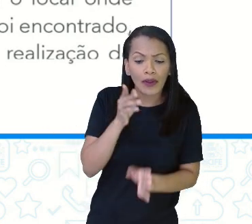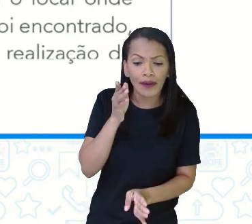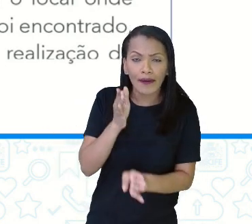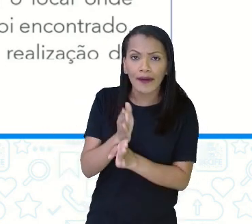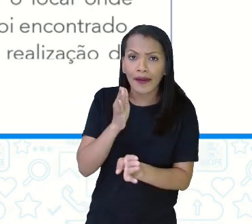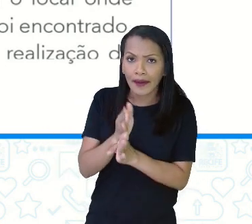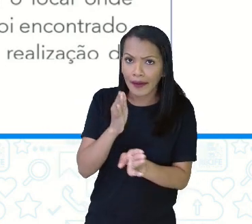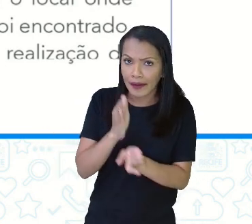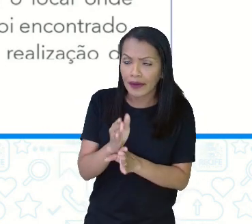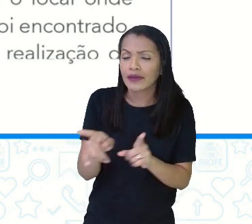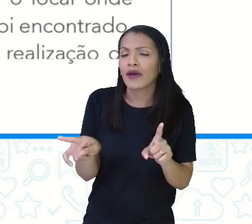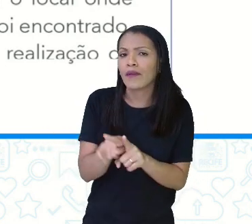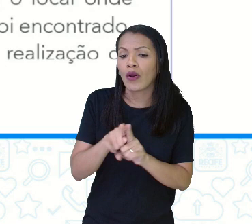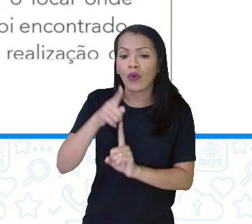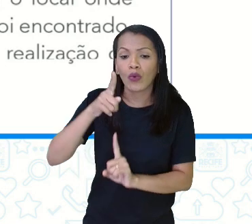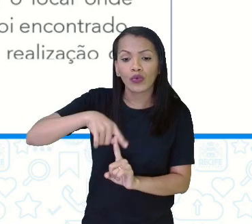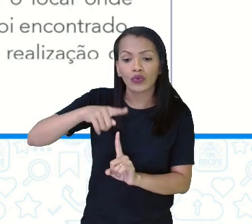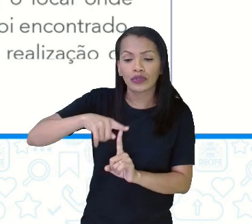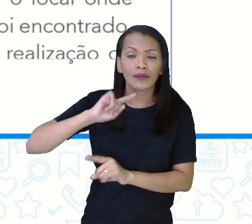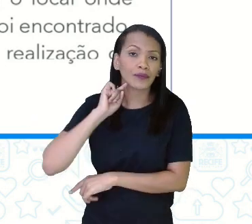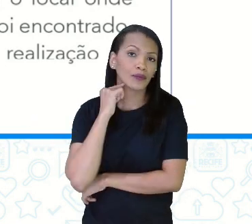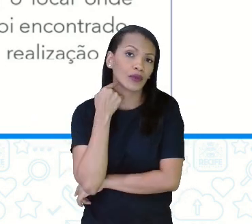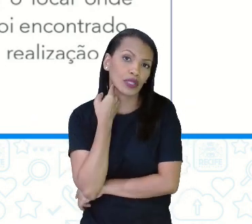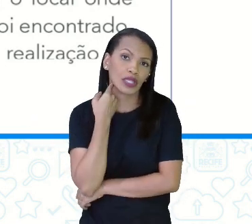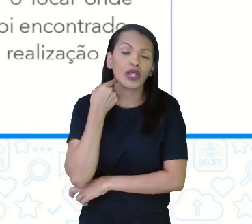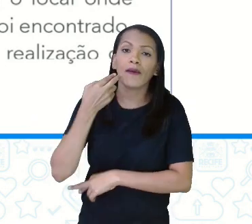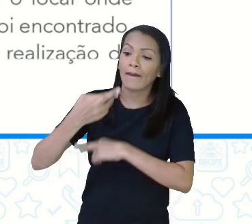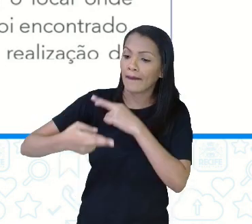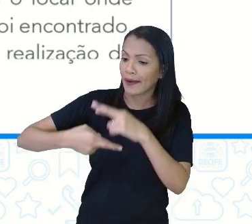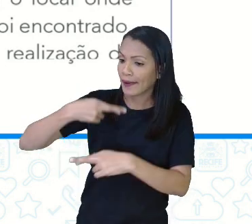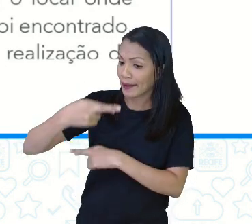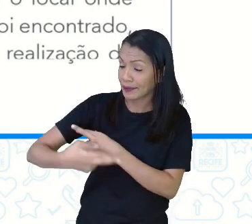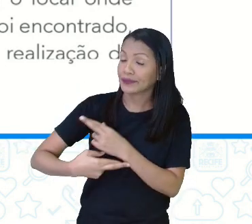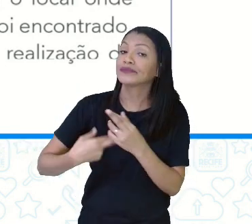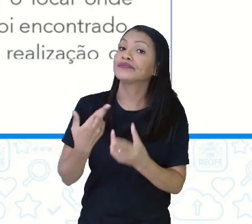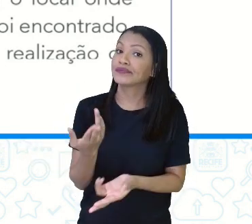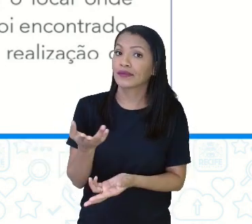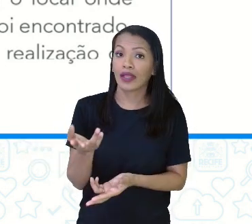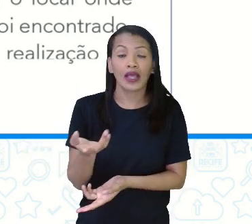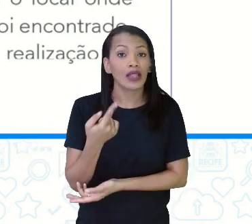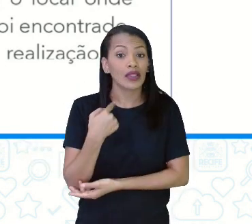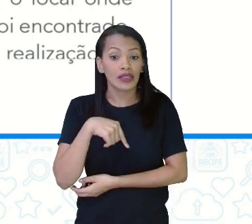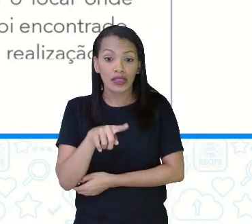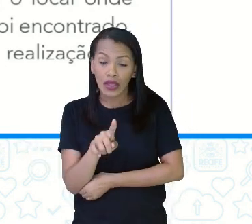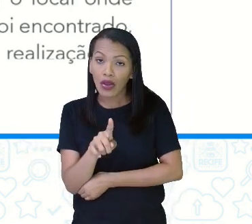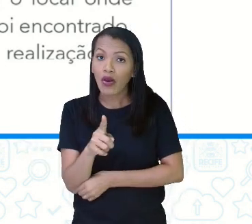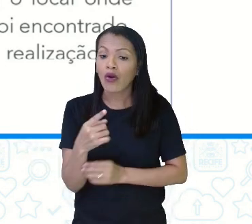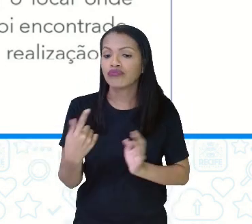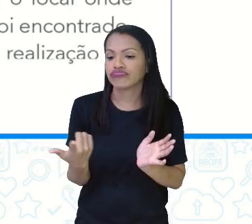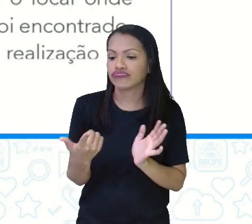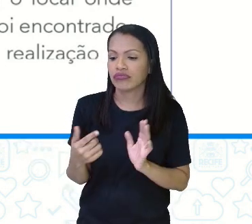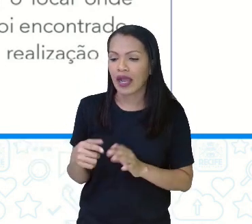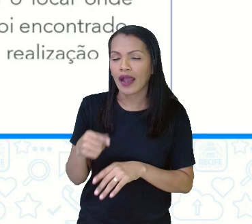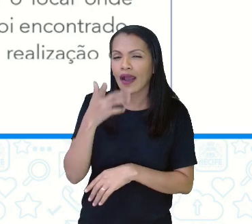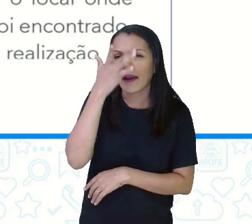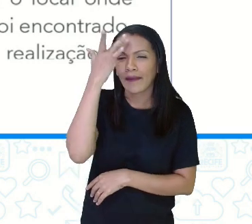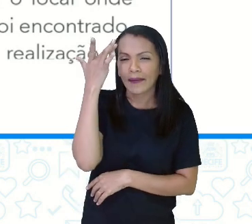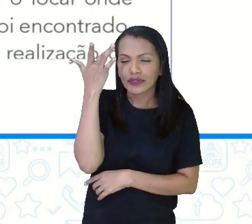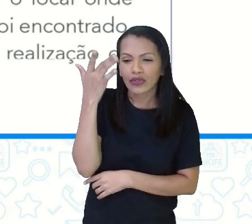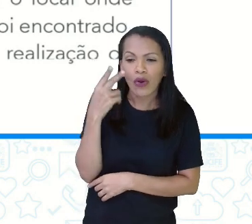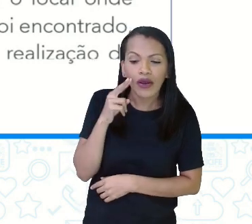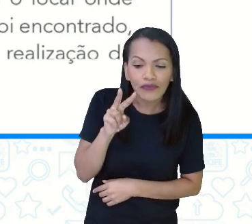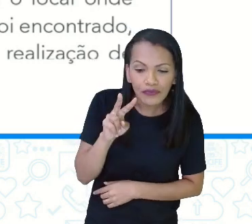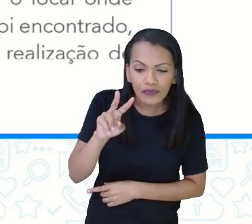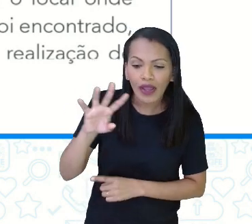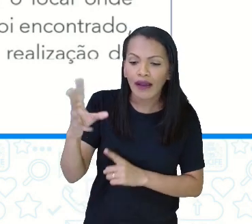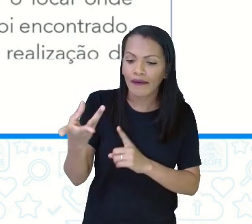e pelo tipo de lixo. Parte do que foi encontrado, entretanto, não irá para a exposição, e sim para